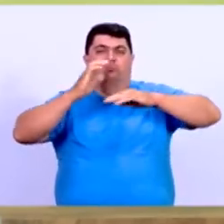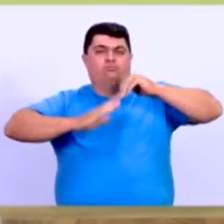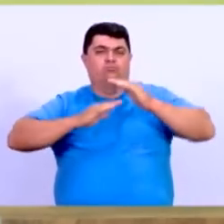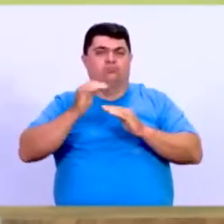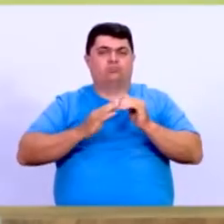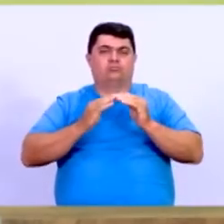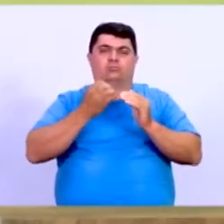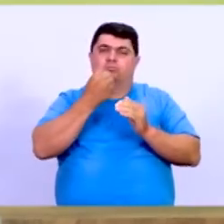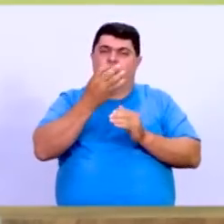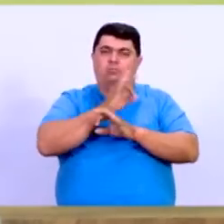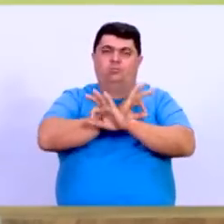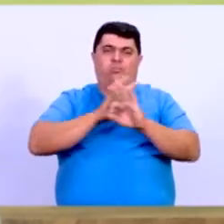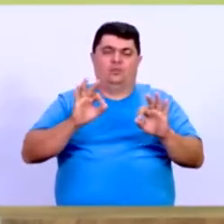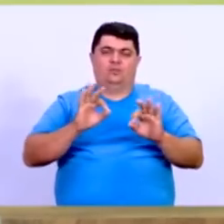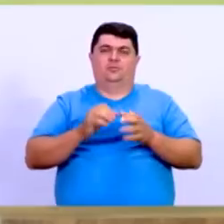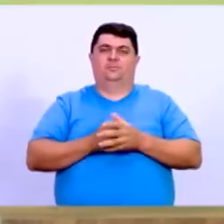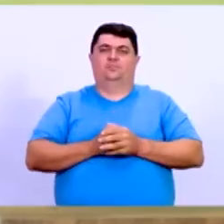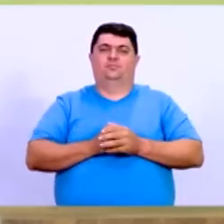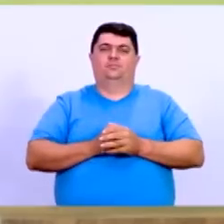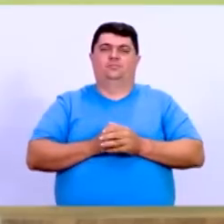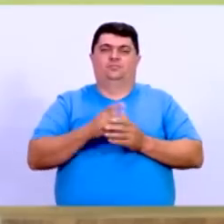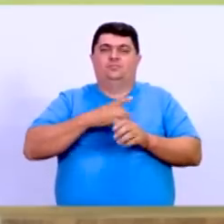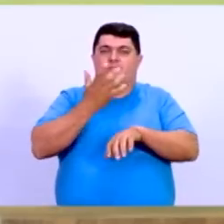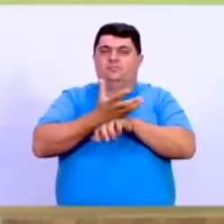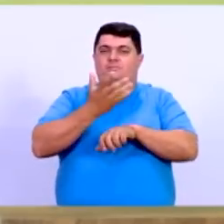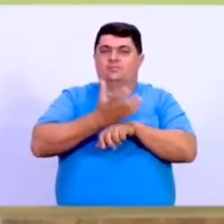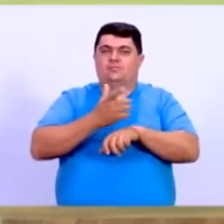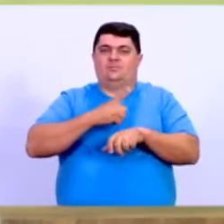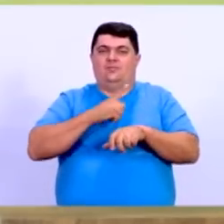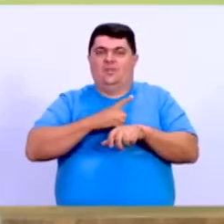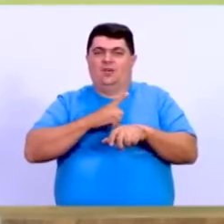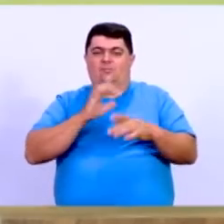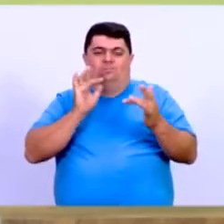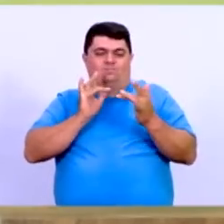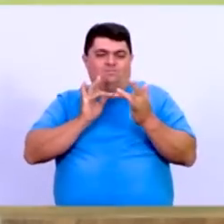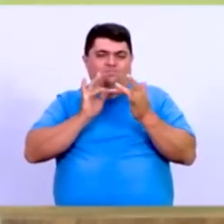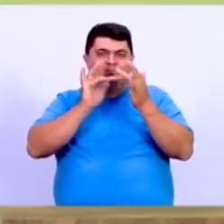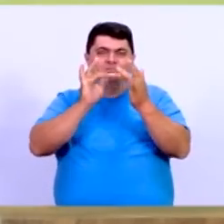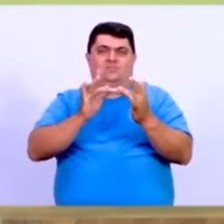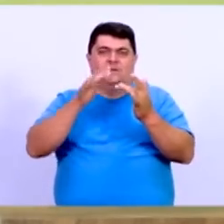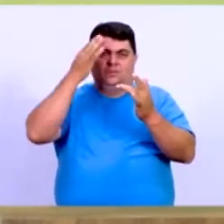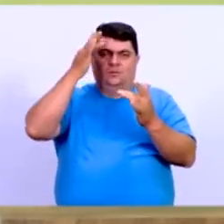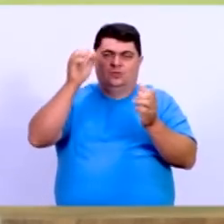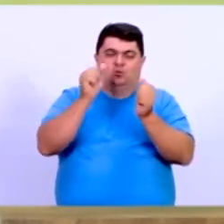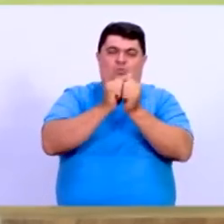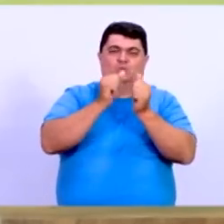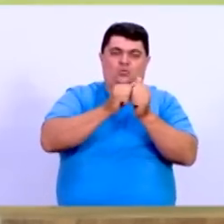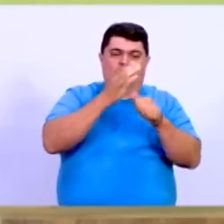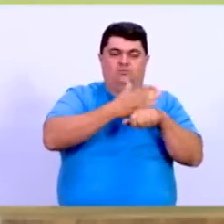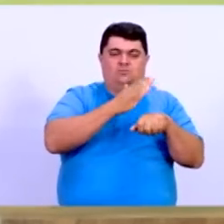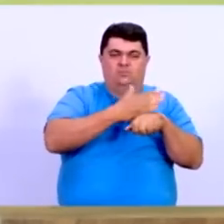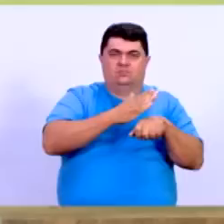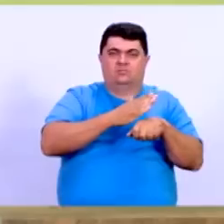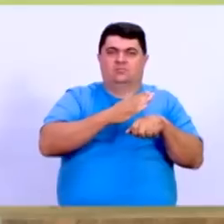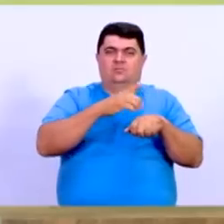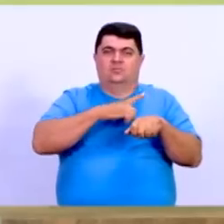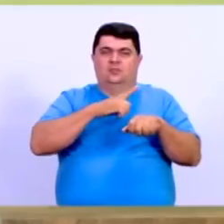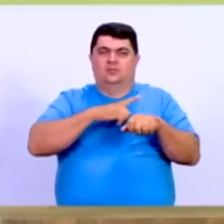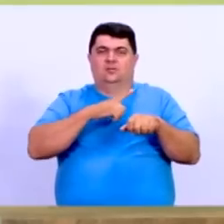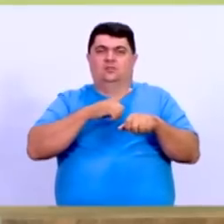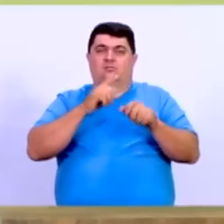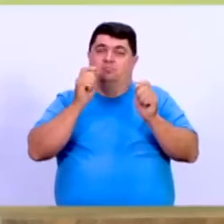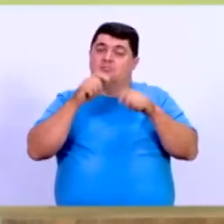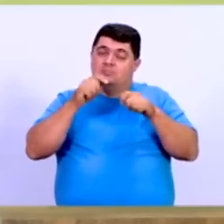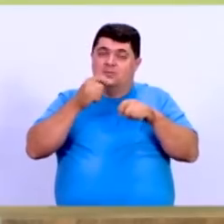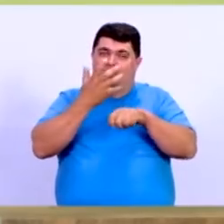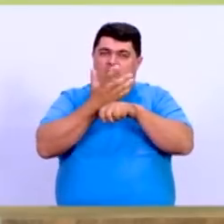vocês. É a disciplina que tem mais ligação entre a teoria e a prática. Ao final dessa disciplina, vocês serão